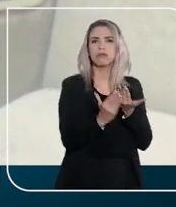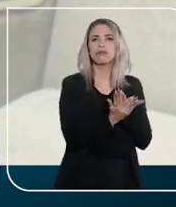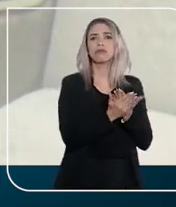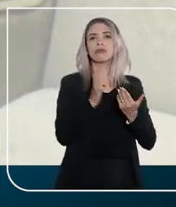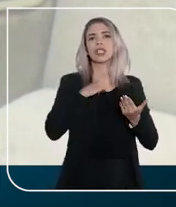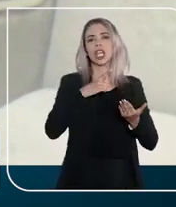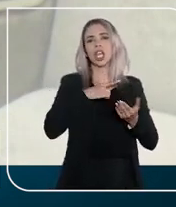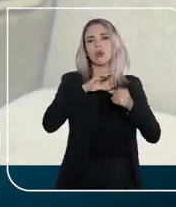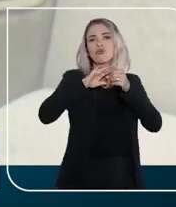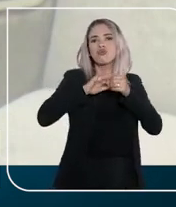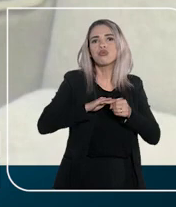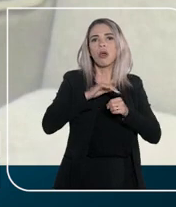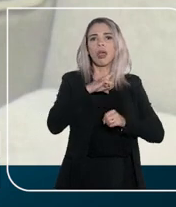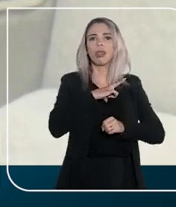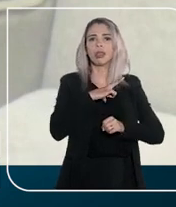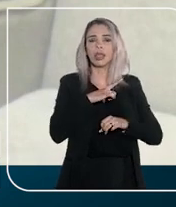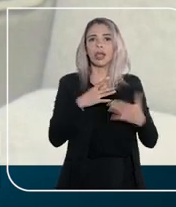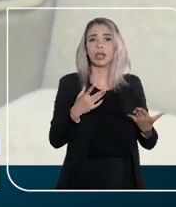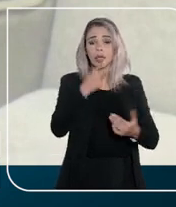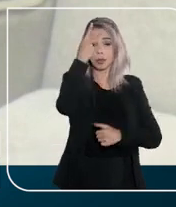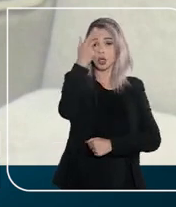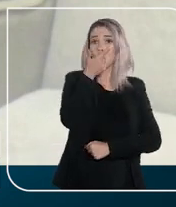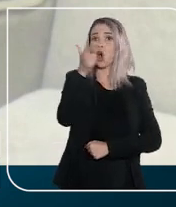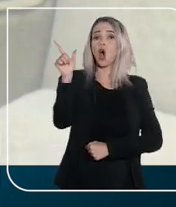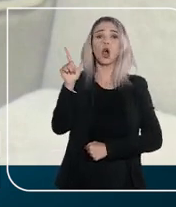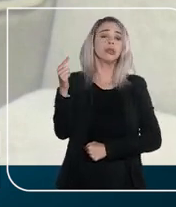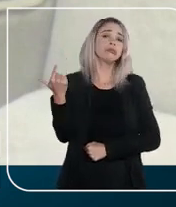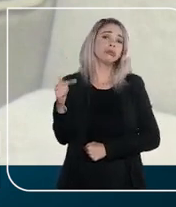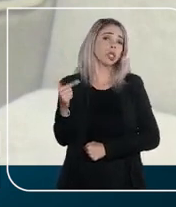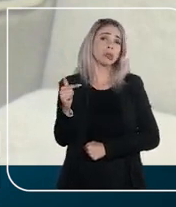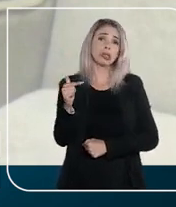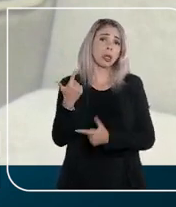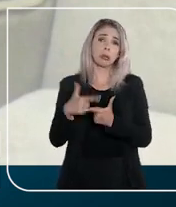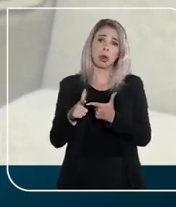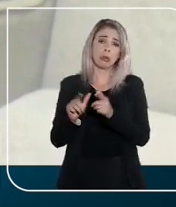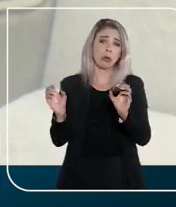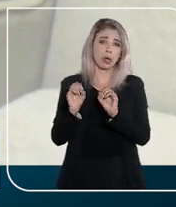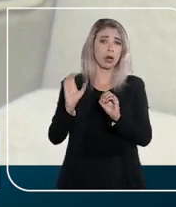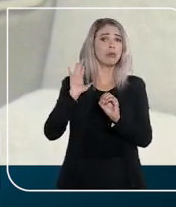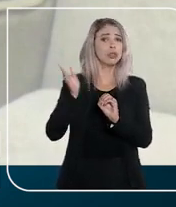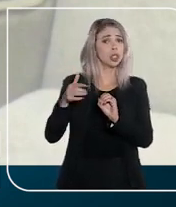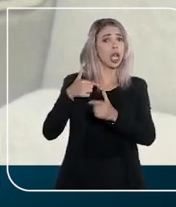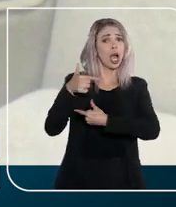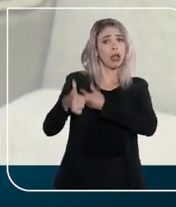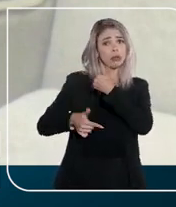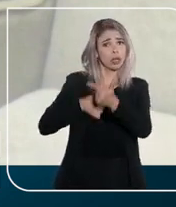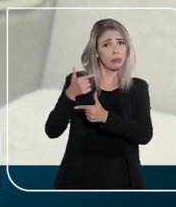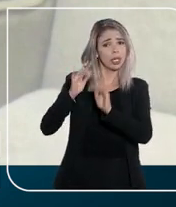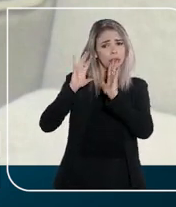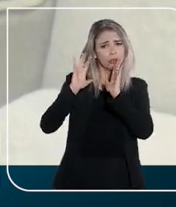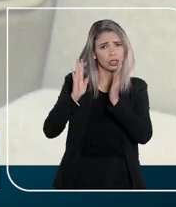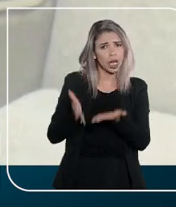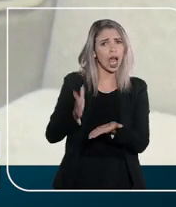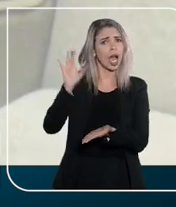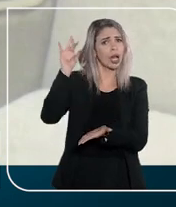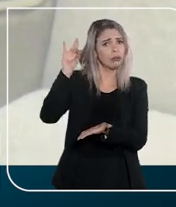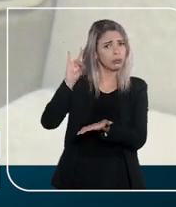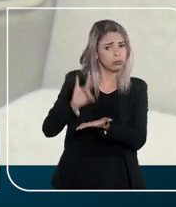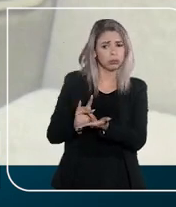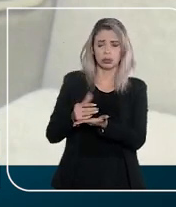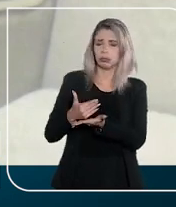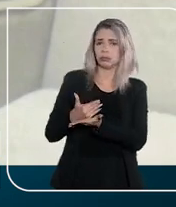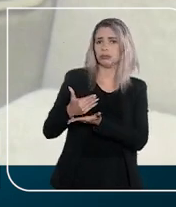e os demais candidatos que não foram injustiçados já estão, inclusive, atuando, já foram empossados, já